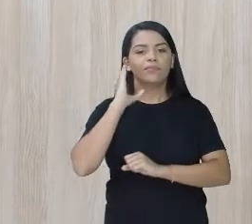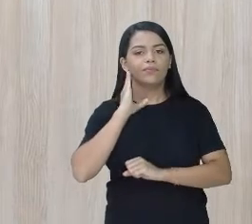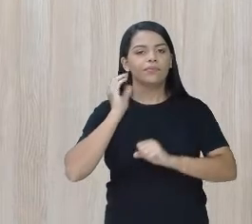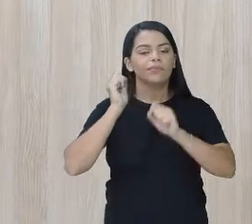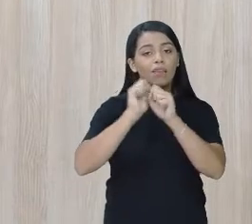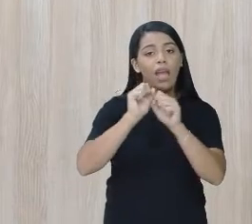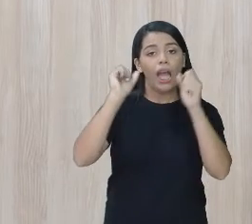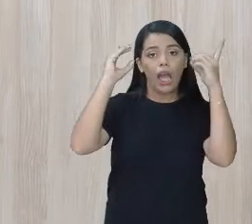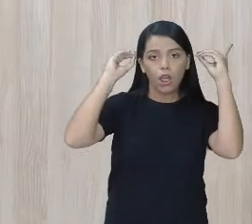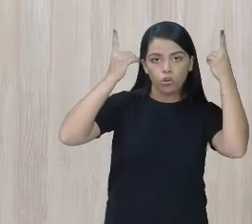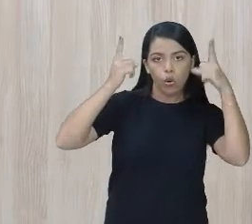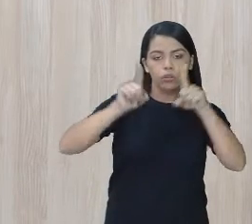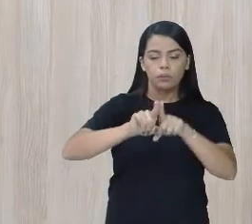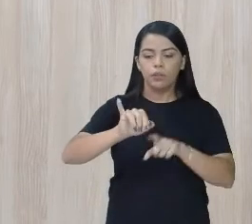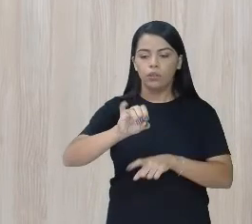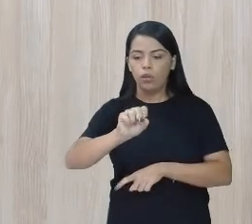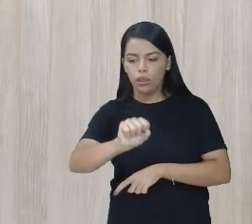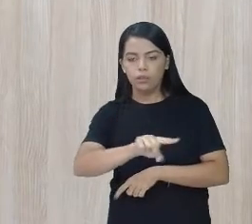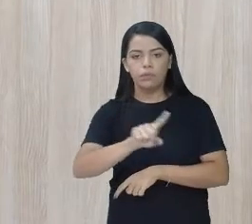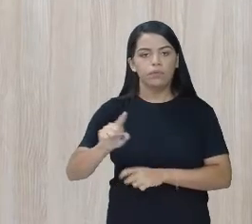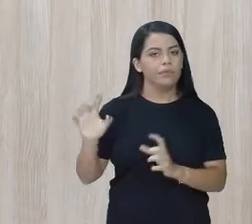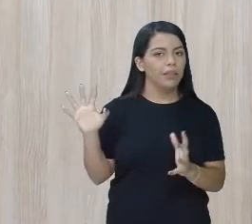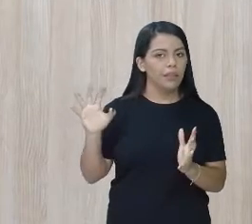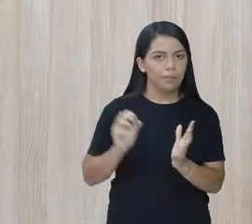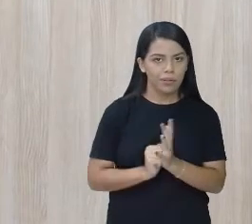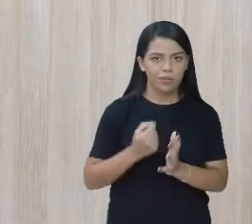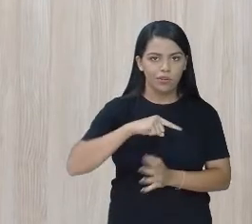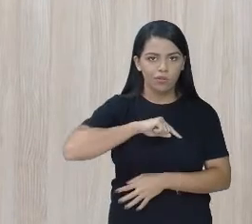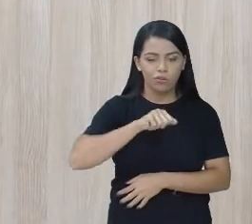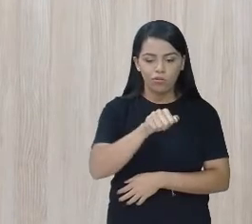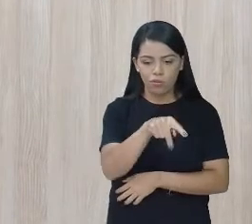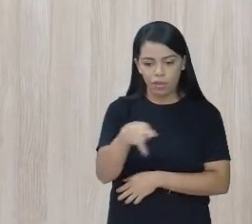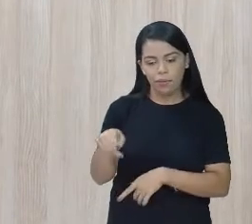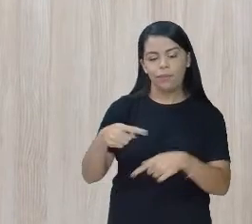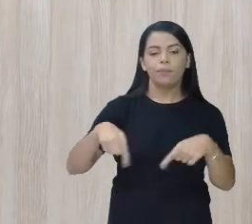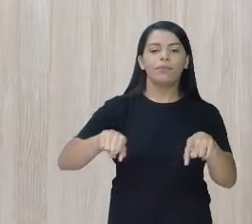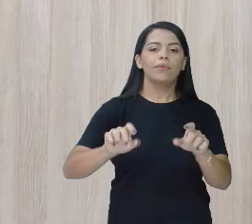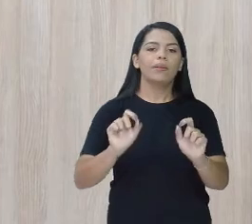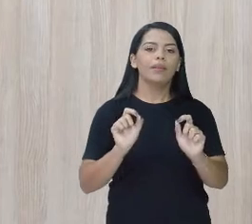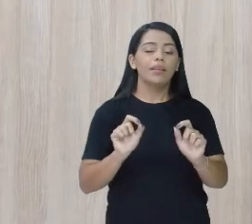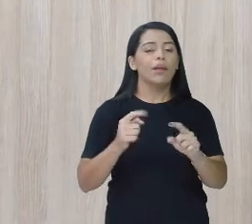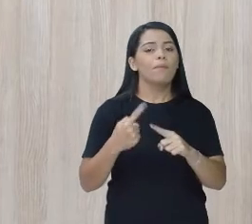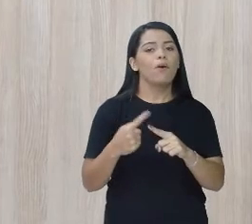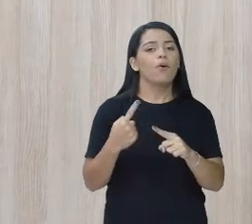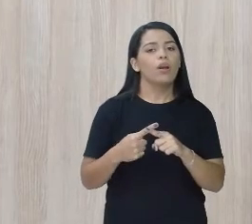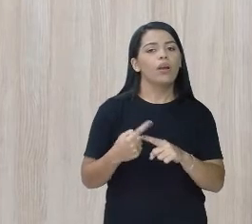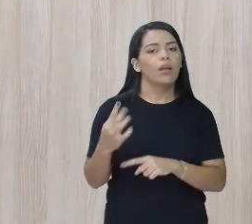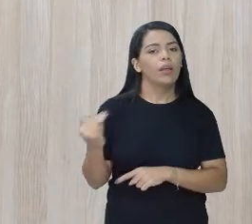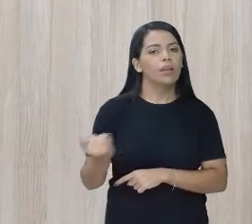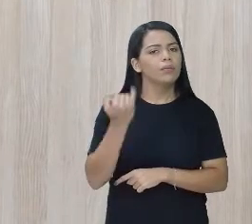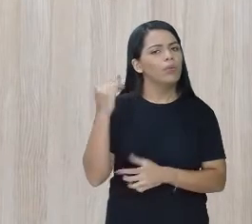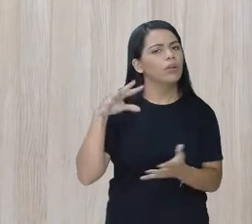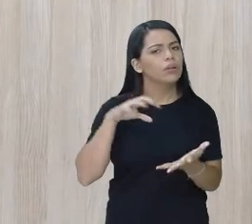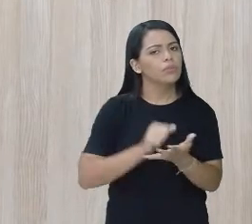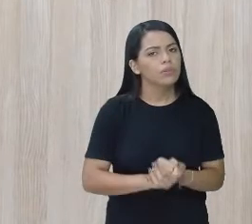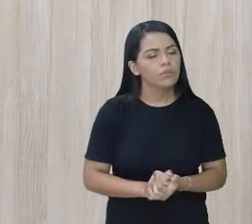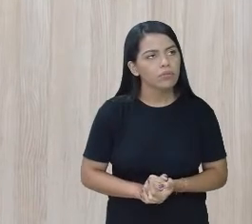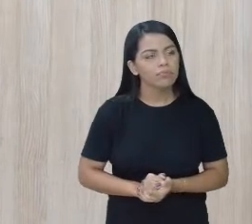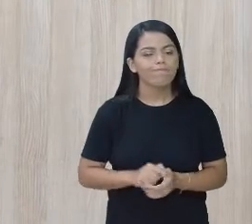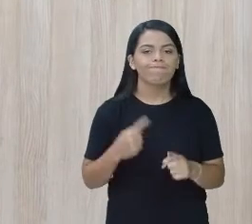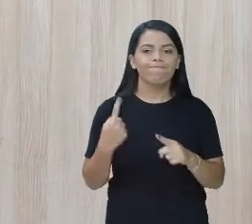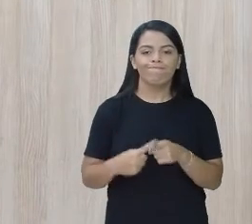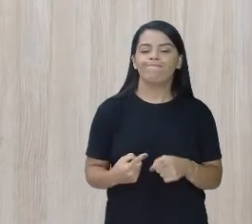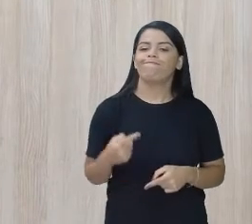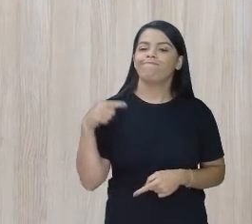para celulares iOS, para que você baixe o nosso aplicativo. E por que é importante baixar, Vivi? Porque lá você